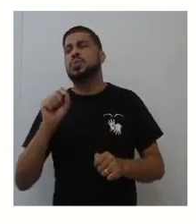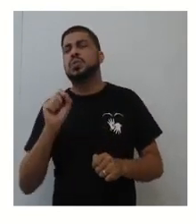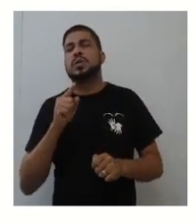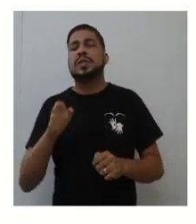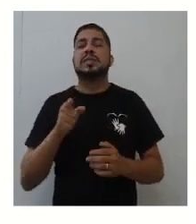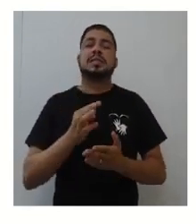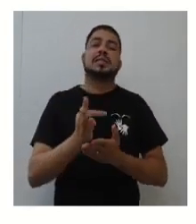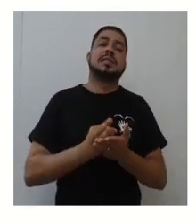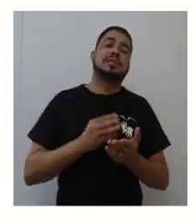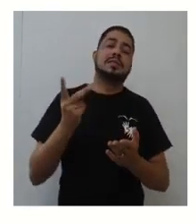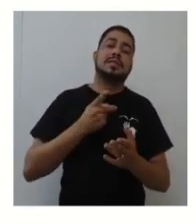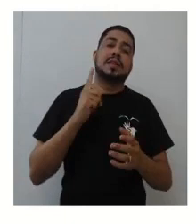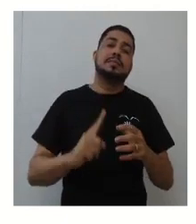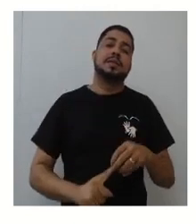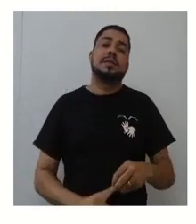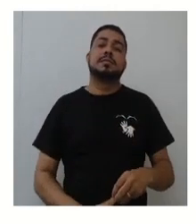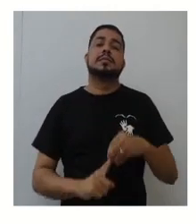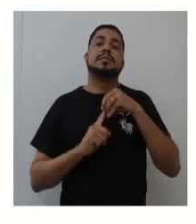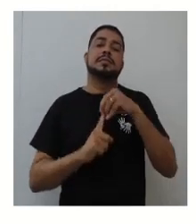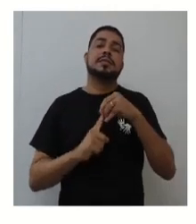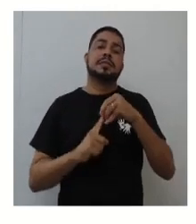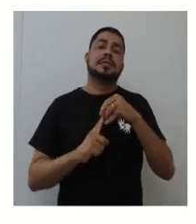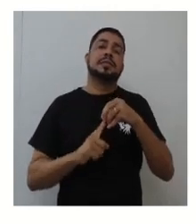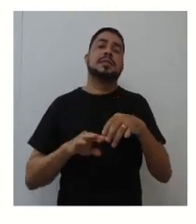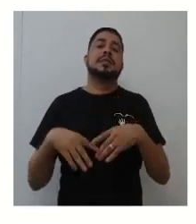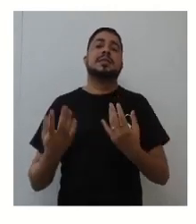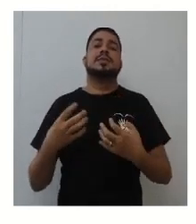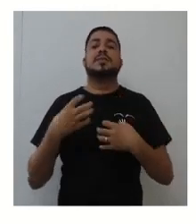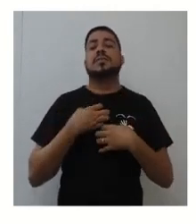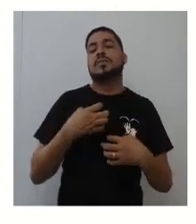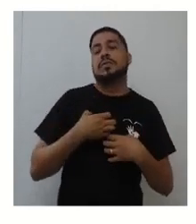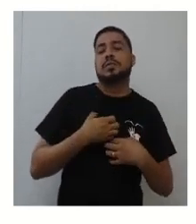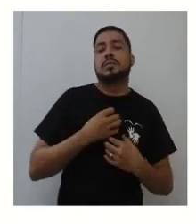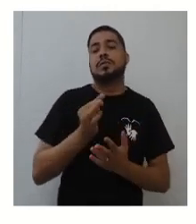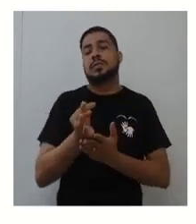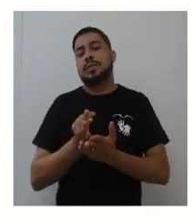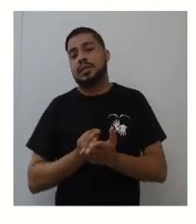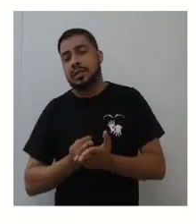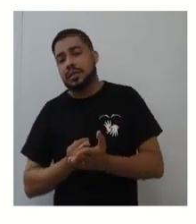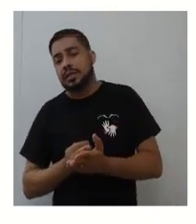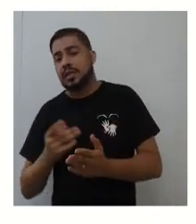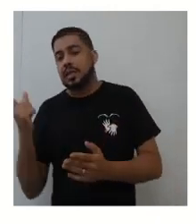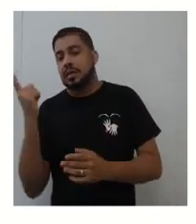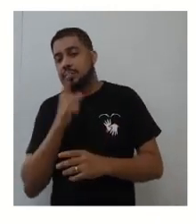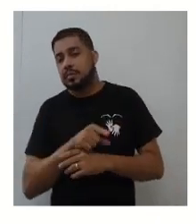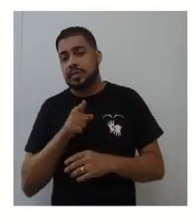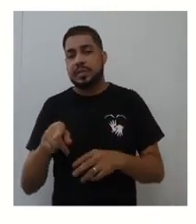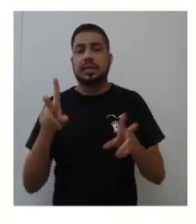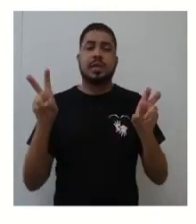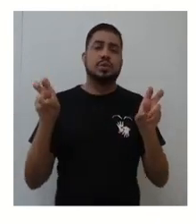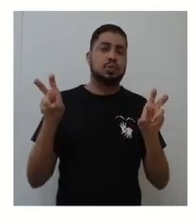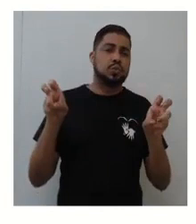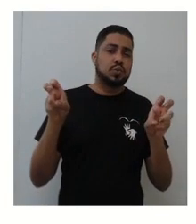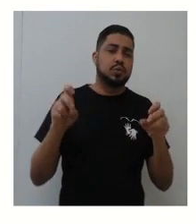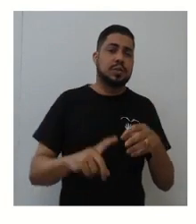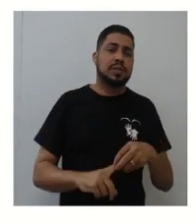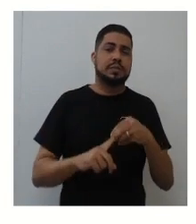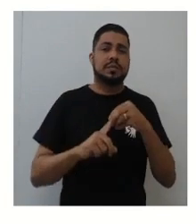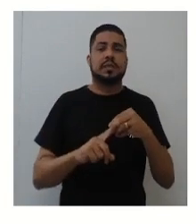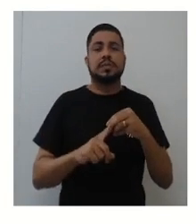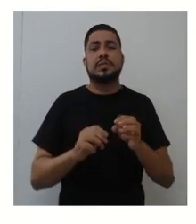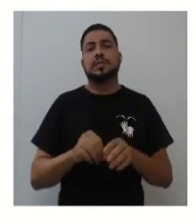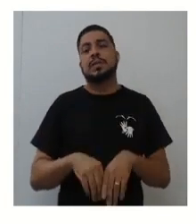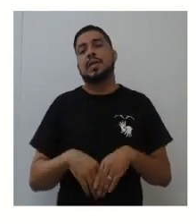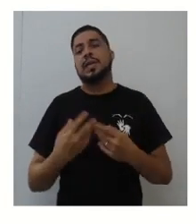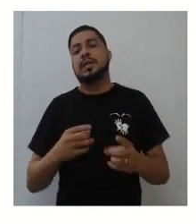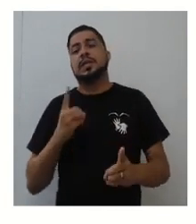fala principalmente? De que forma o texto abordou esse assunto principal? Ou seja,